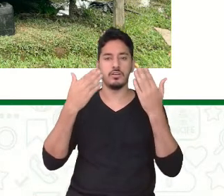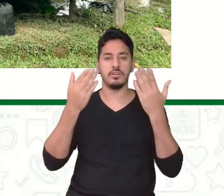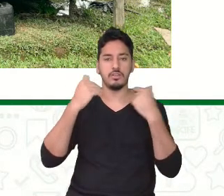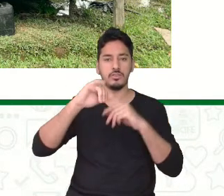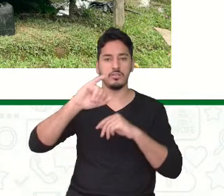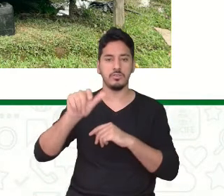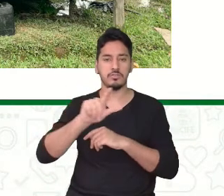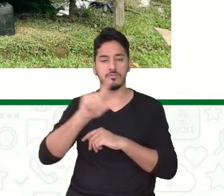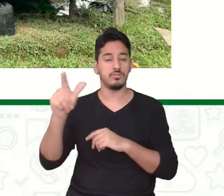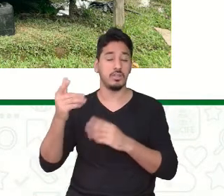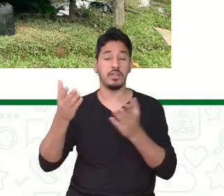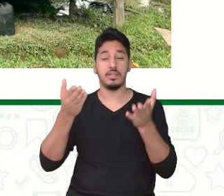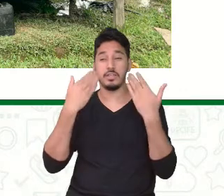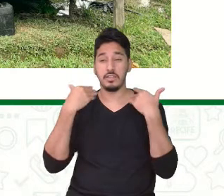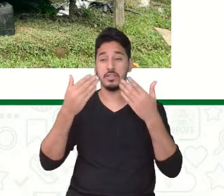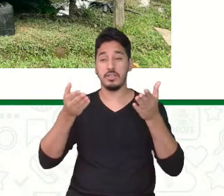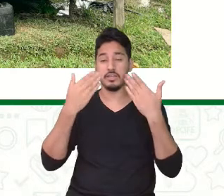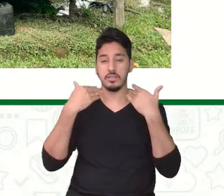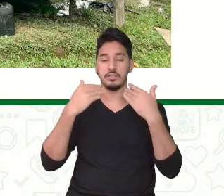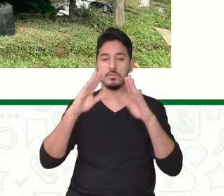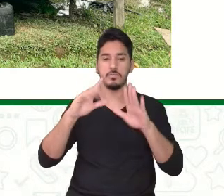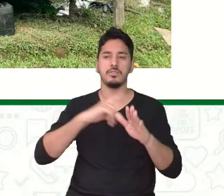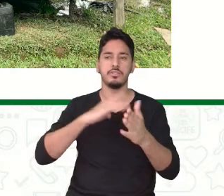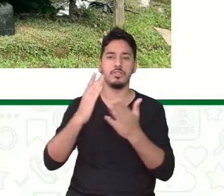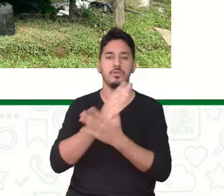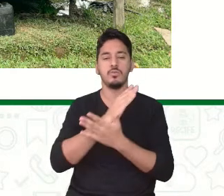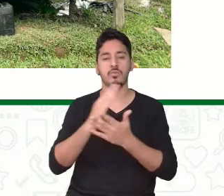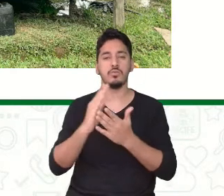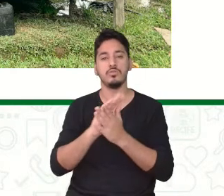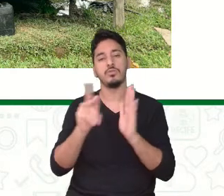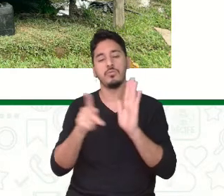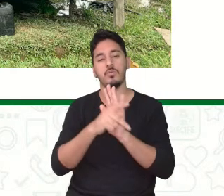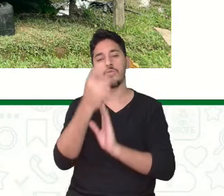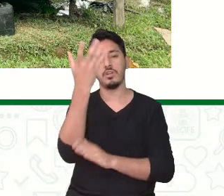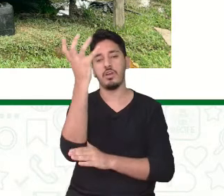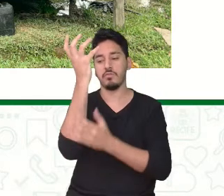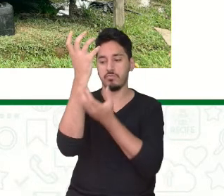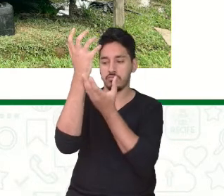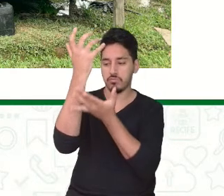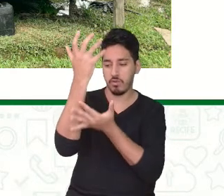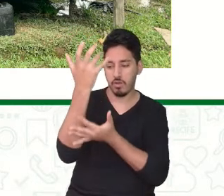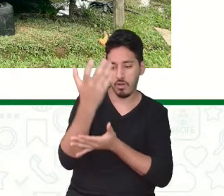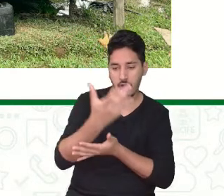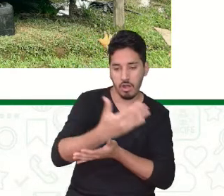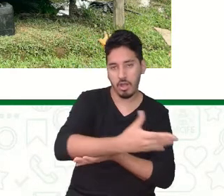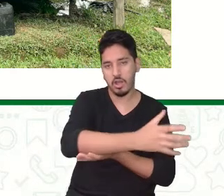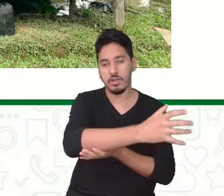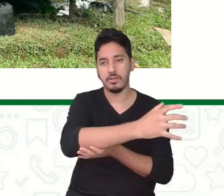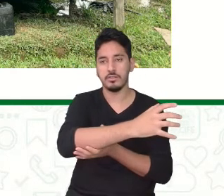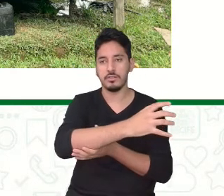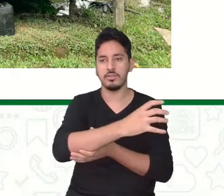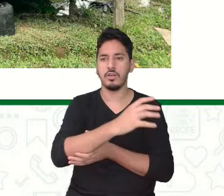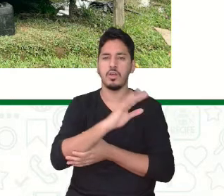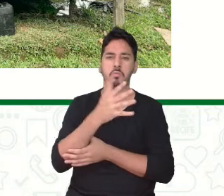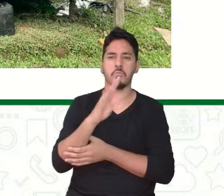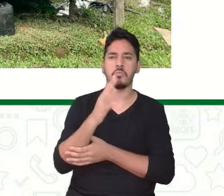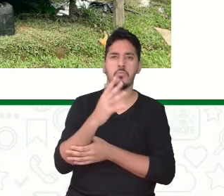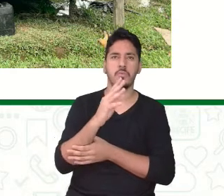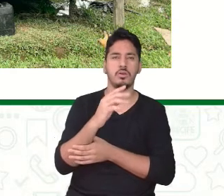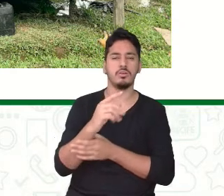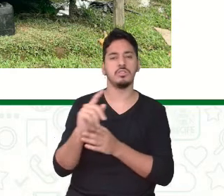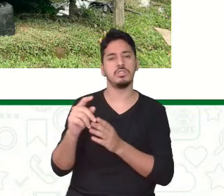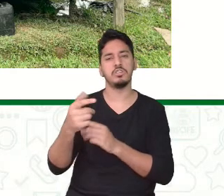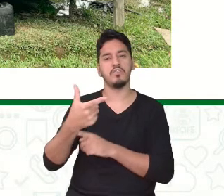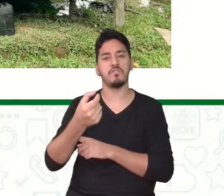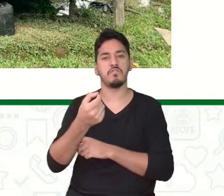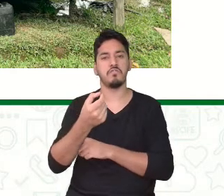estava muito, muito quente. Mas aí tinha tido uns deslizamentos de árvore. Aí eu achei bonita essa raiz. Essa árvore devia ter uns tamanho de um prédio de